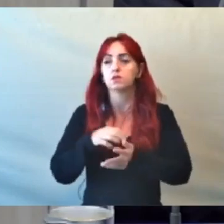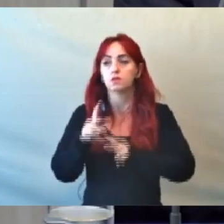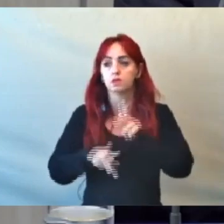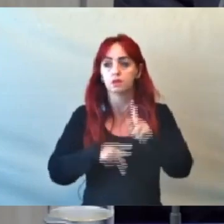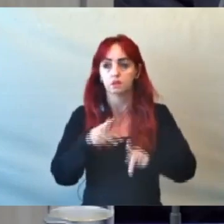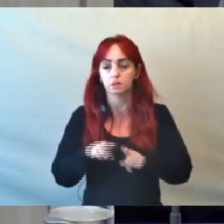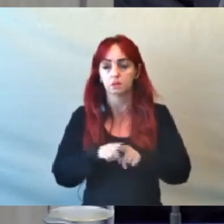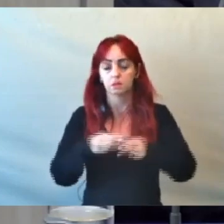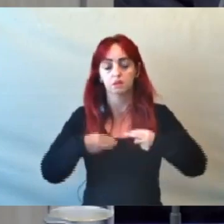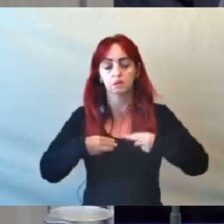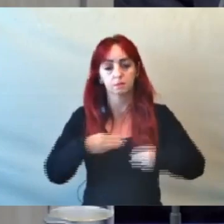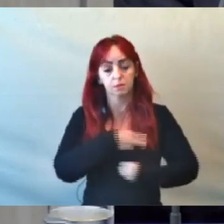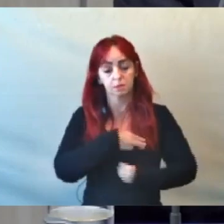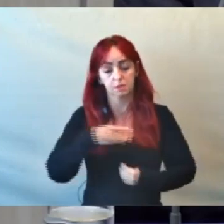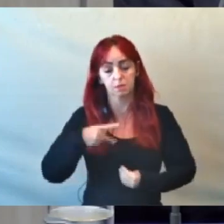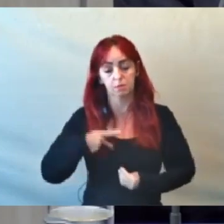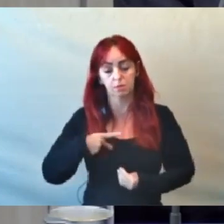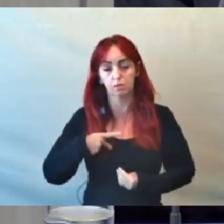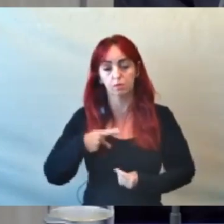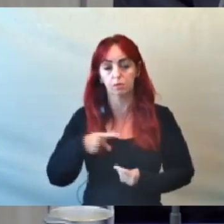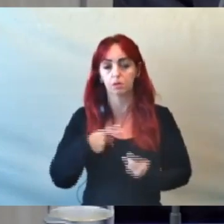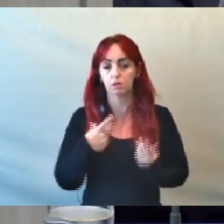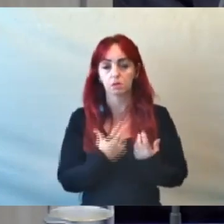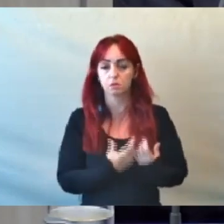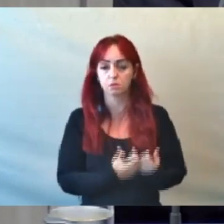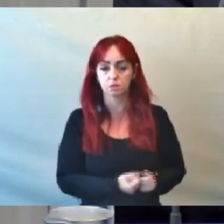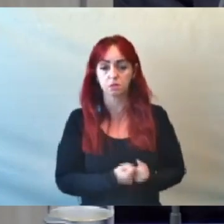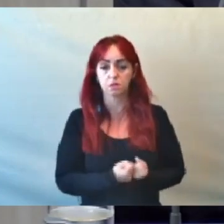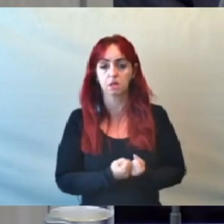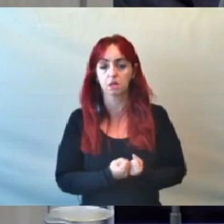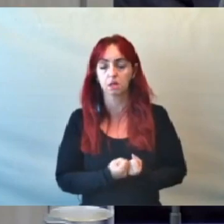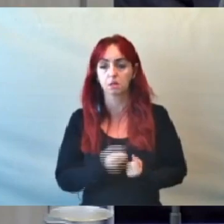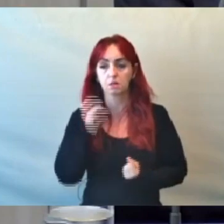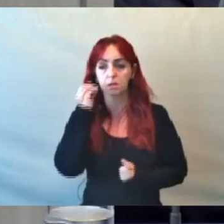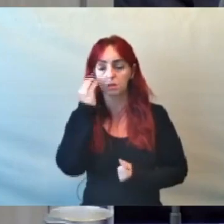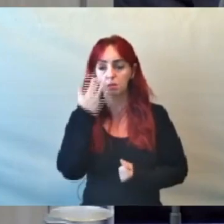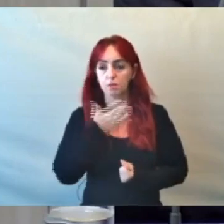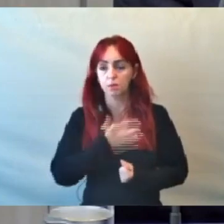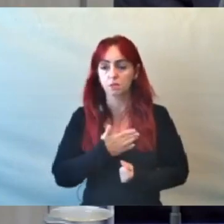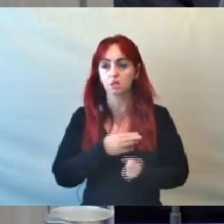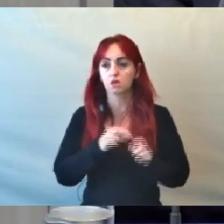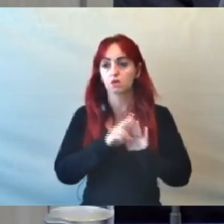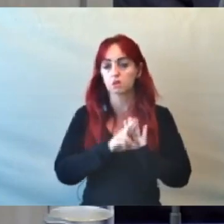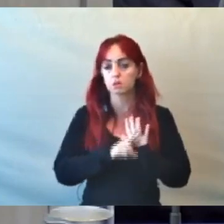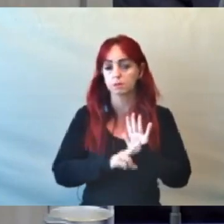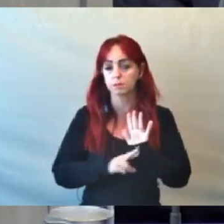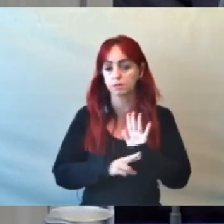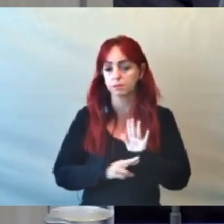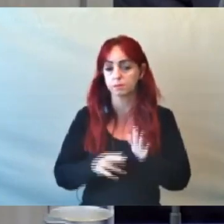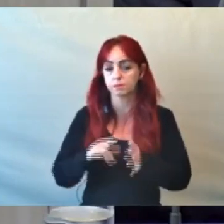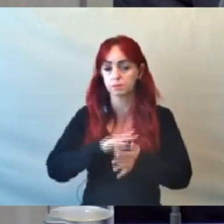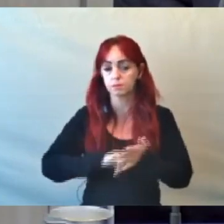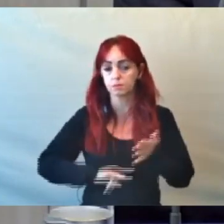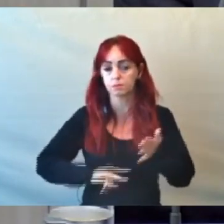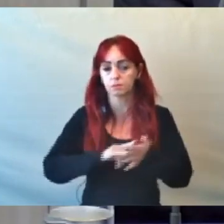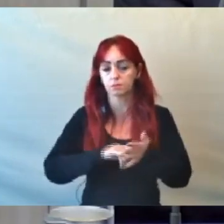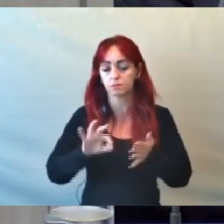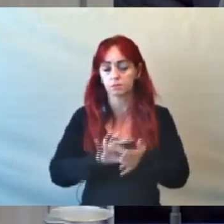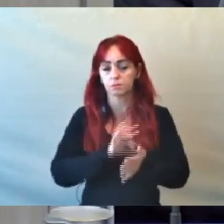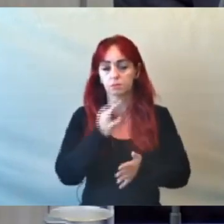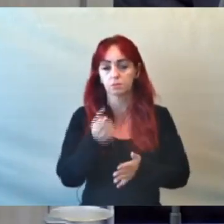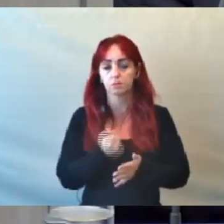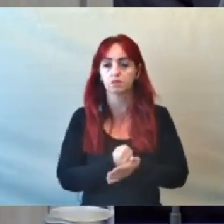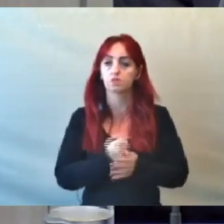indefere pela não comprovação de irregularidades na contratação do consórcio Pampulha Viva a instauração